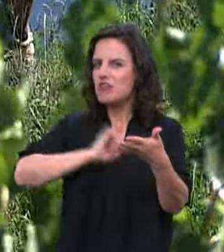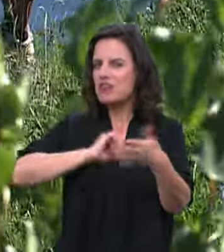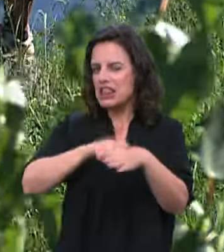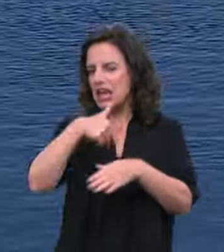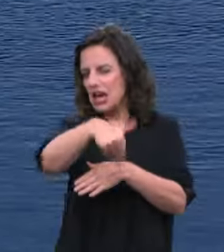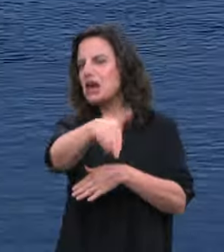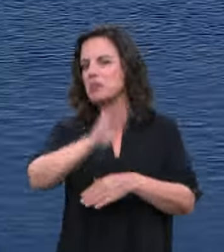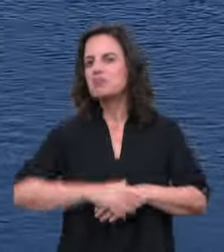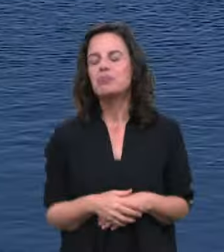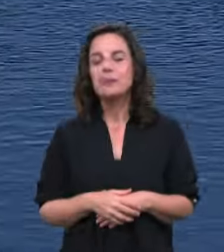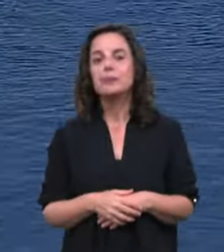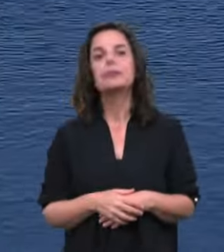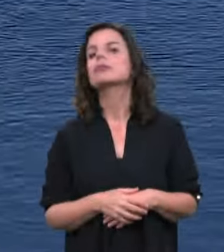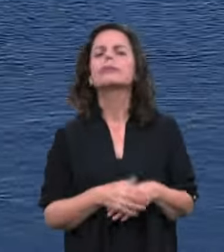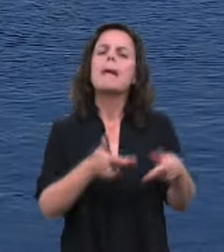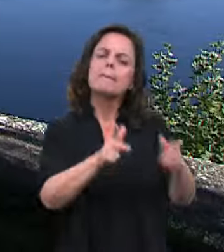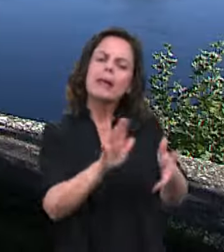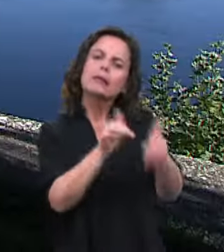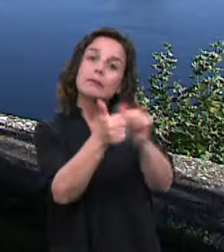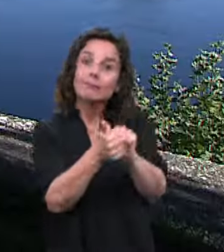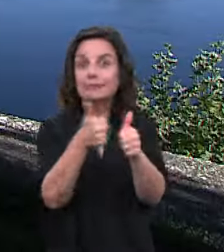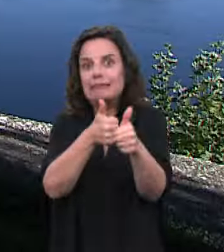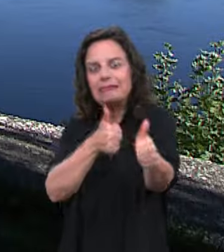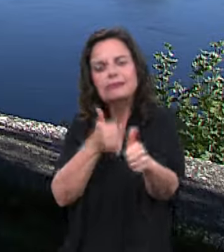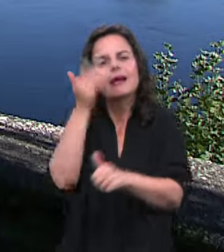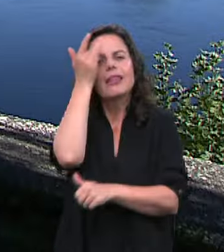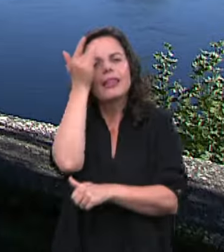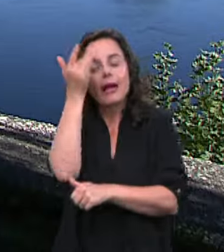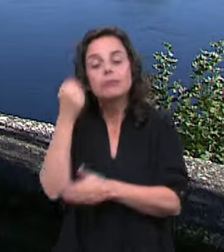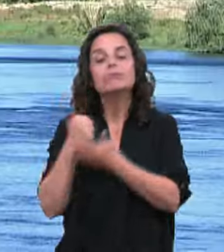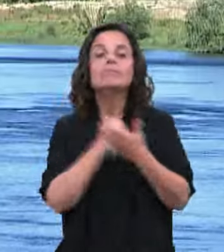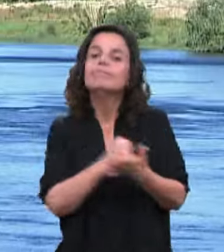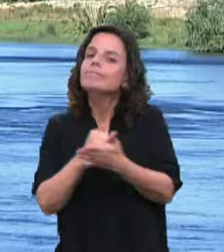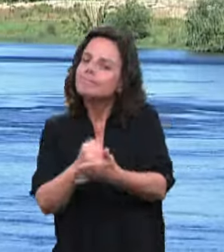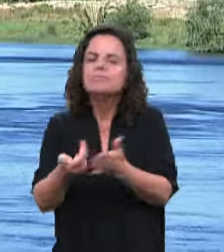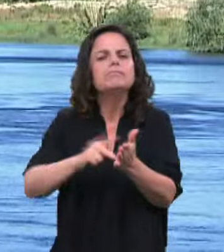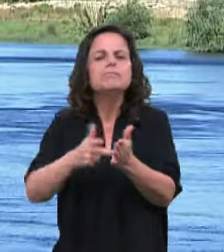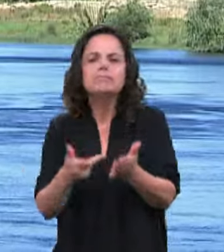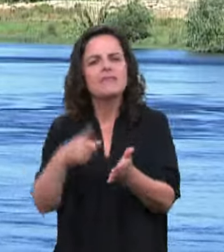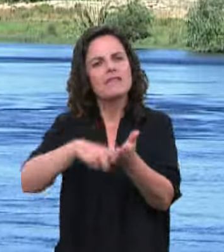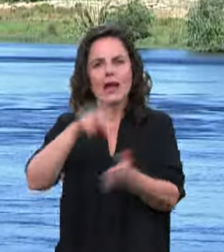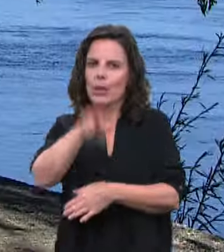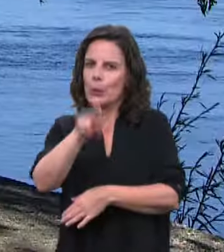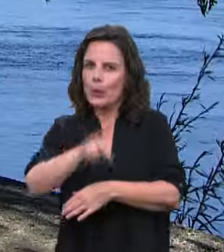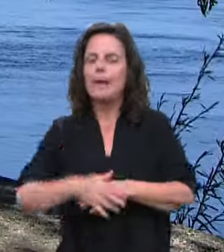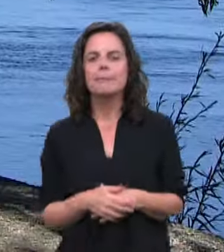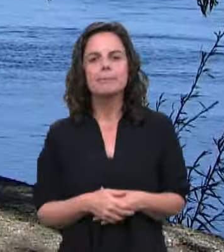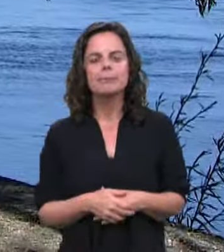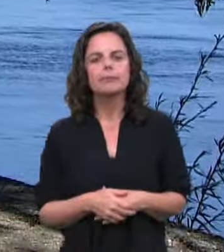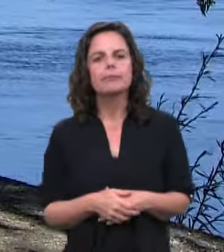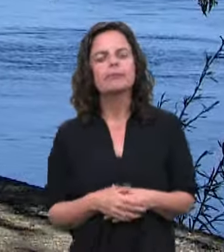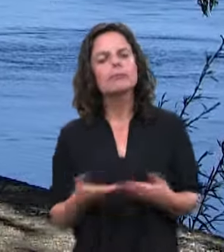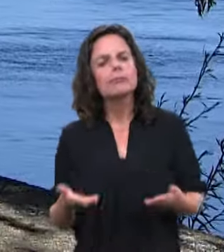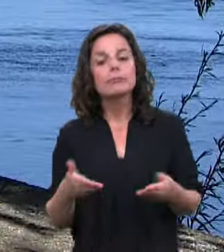tempo fazer. A adaptação à metodologia, à distância, foi fácil e o apoio técnico nunca faltou. O